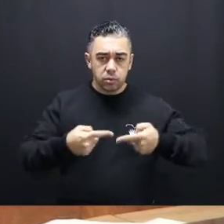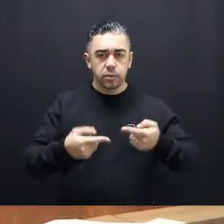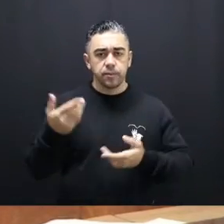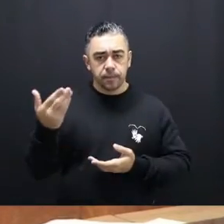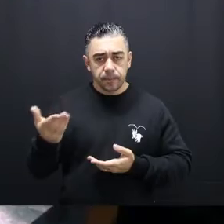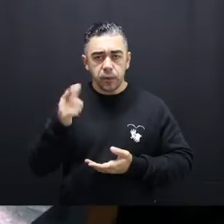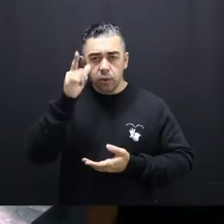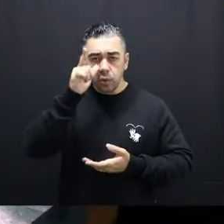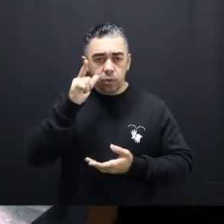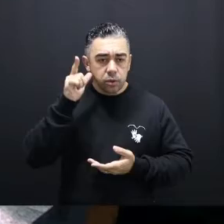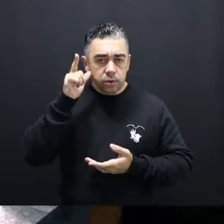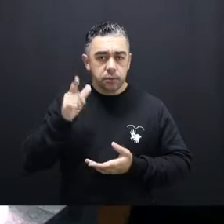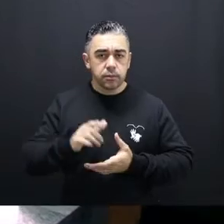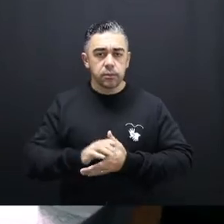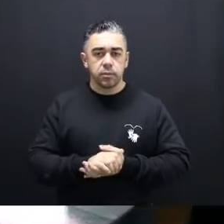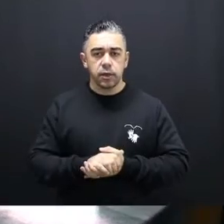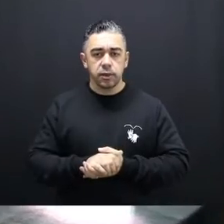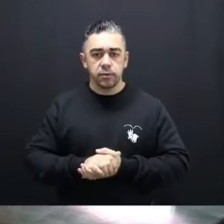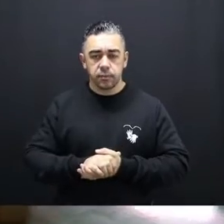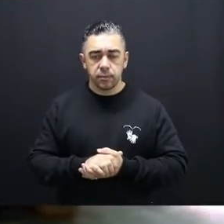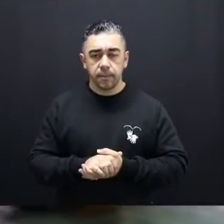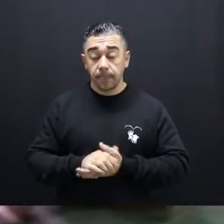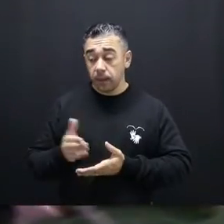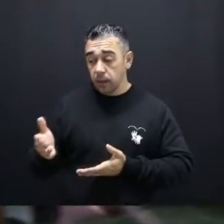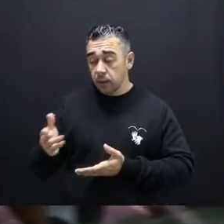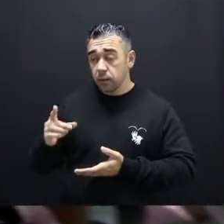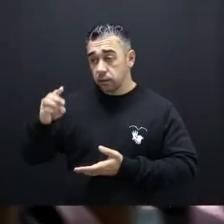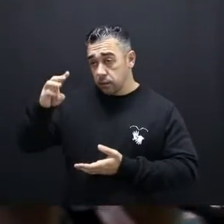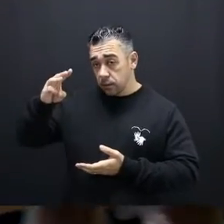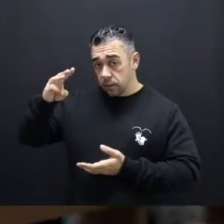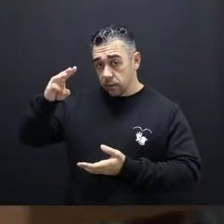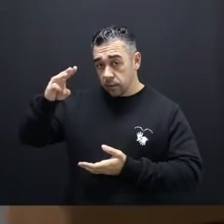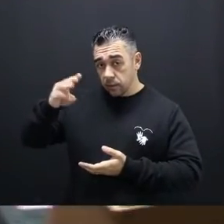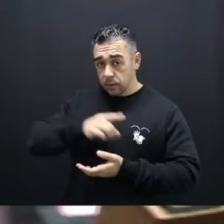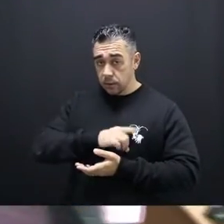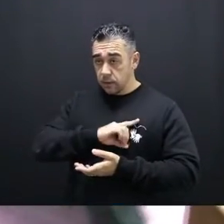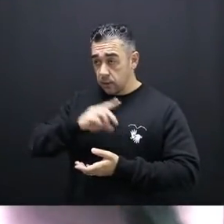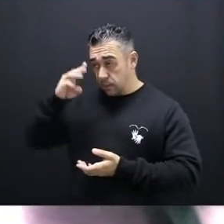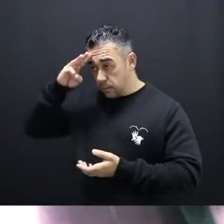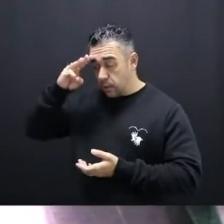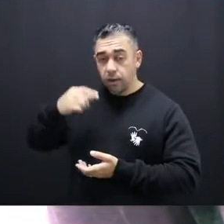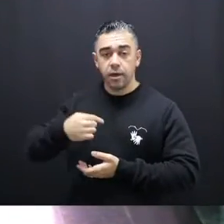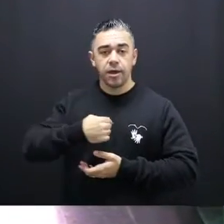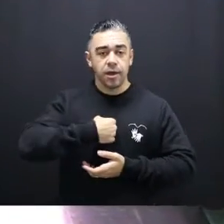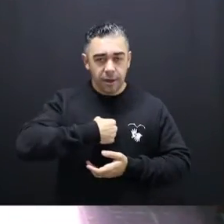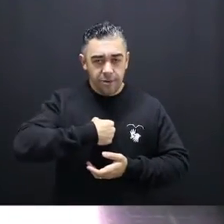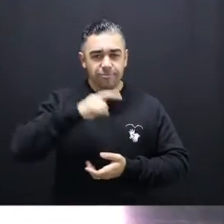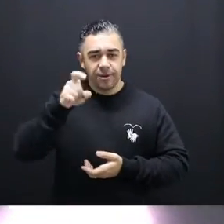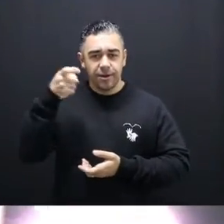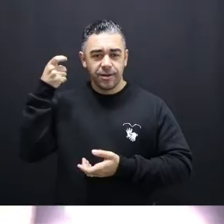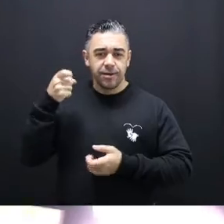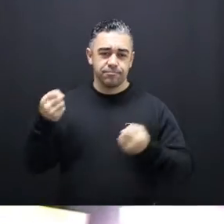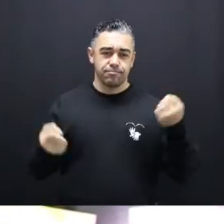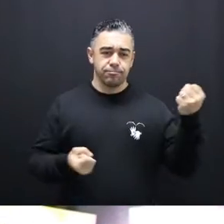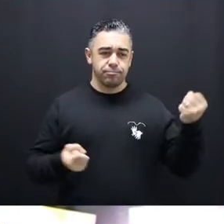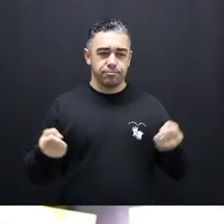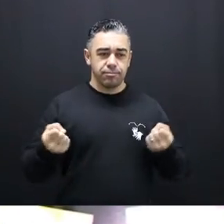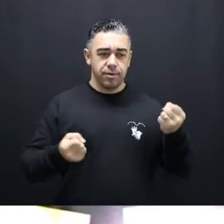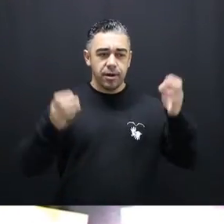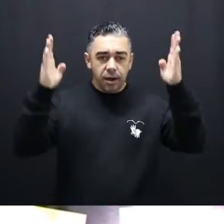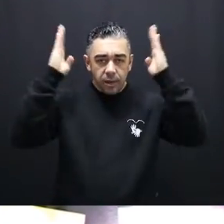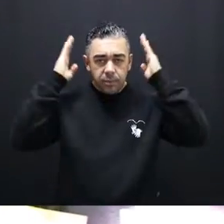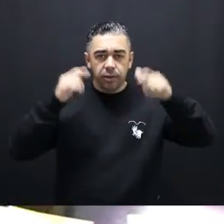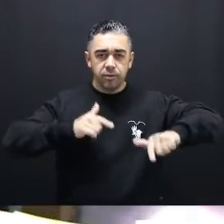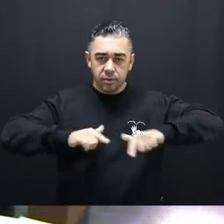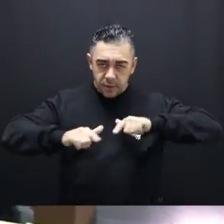Vereador Luiz Monteiro e o presidente o delegado foi o pai dele eu fui caminhoneiro e eu